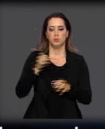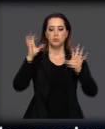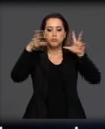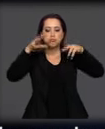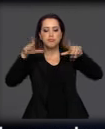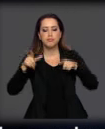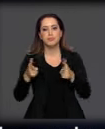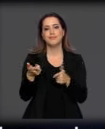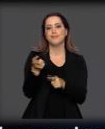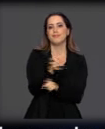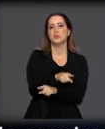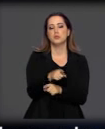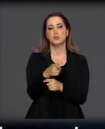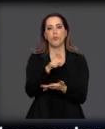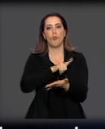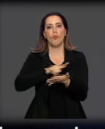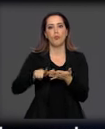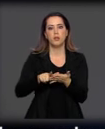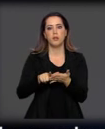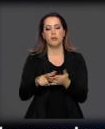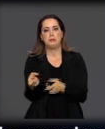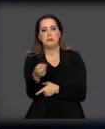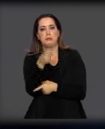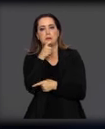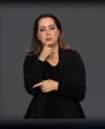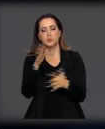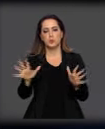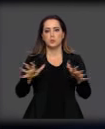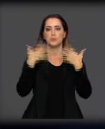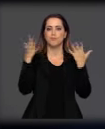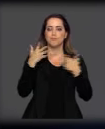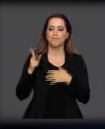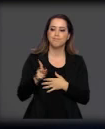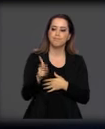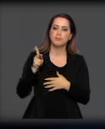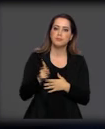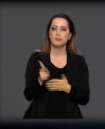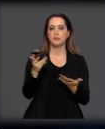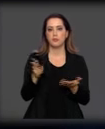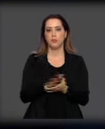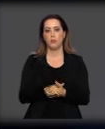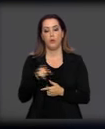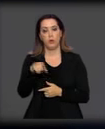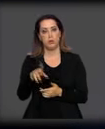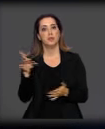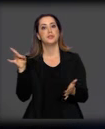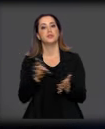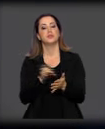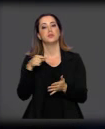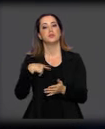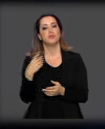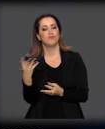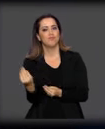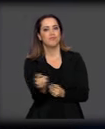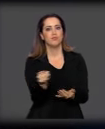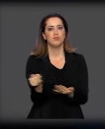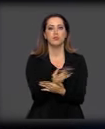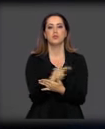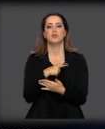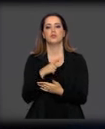períodos de inundações e falta d'água Frio e Calor extremos com uma ocorrência cada vez maior essa